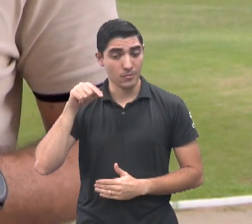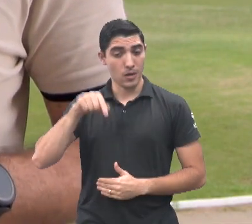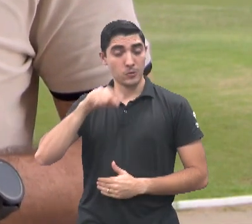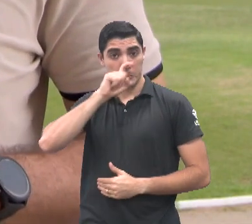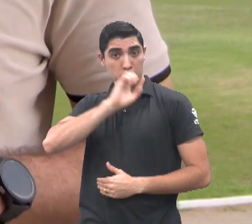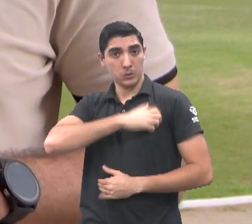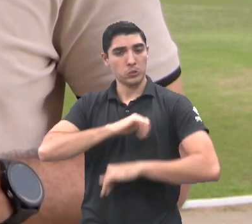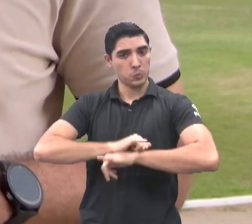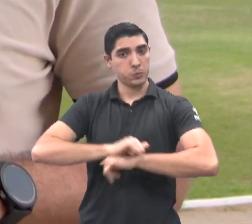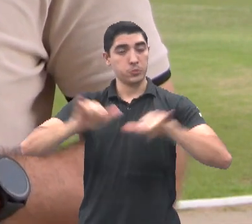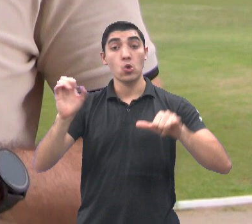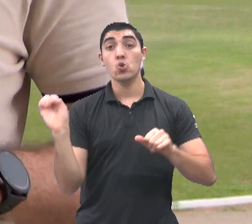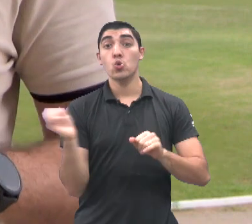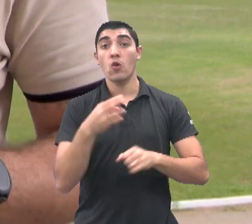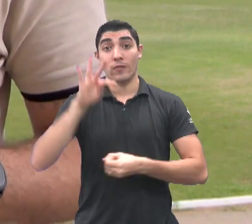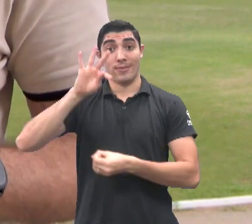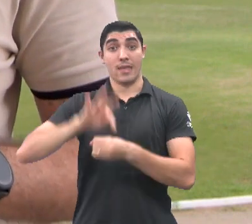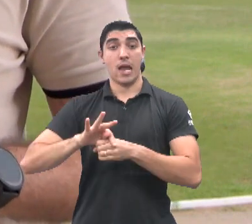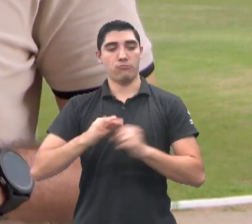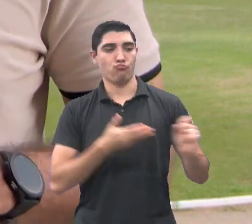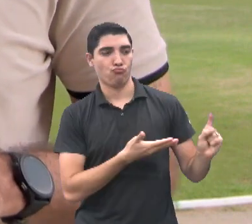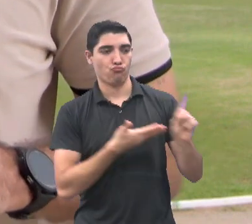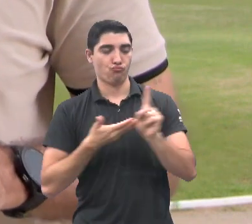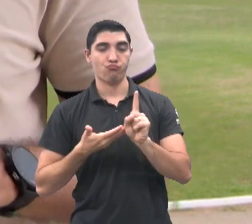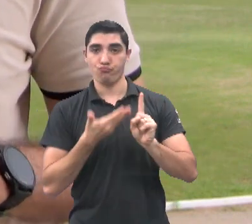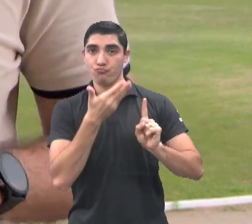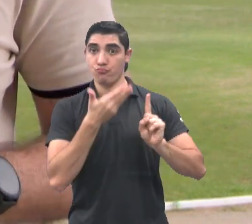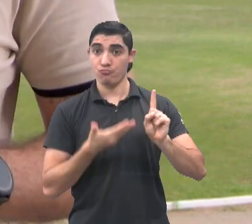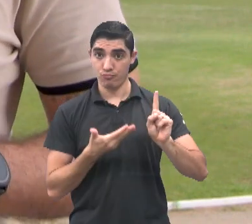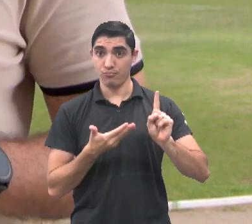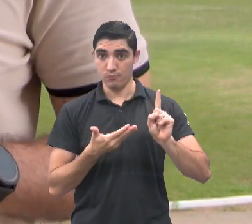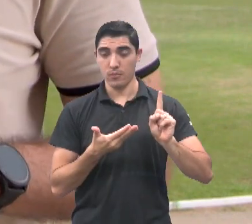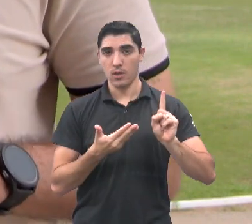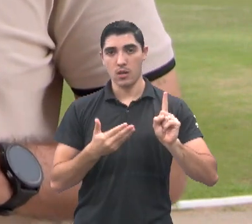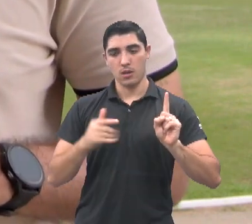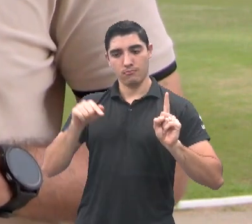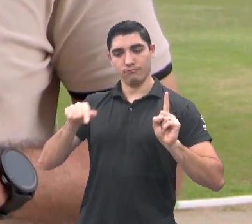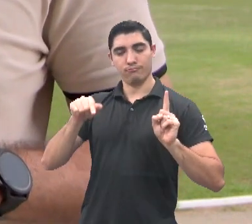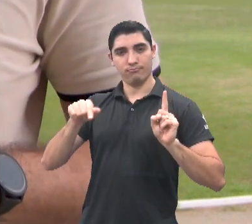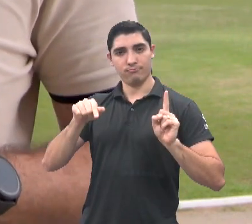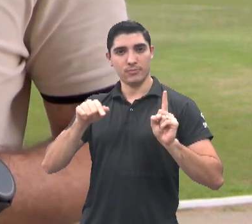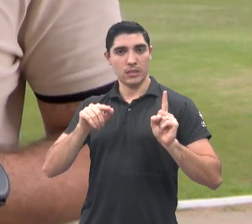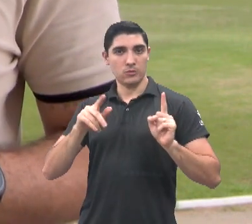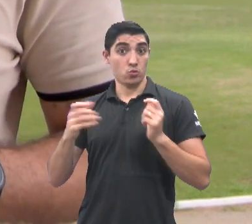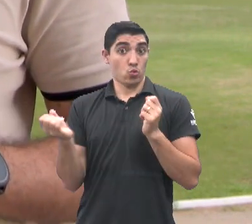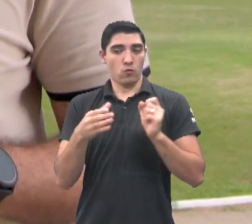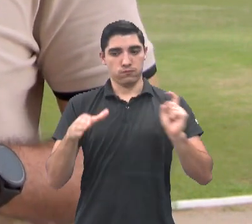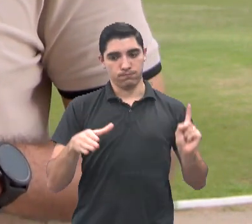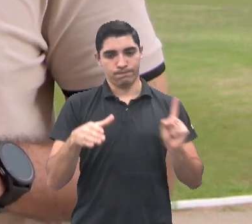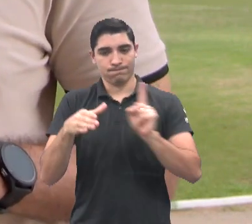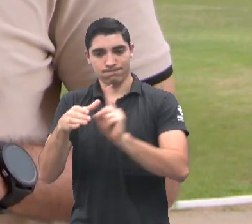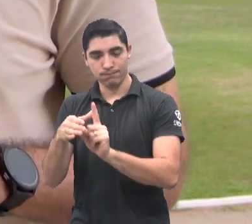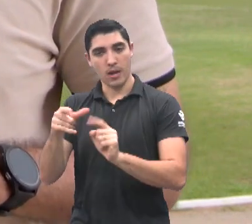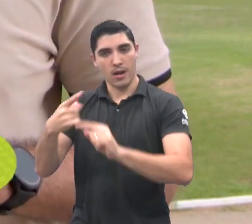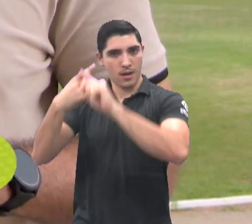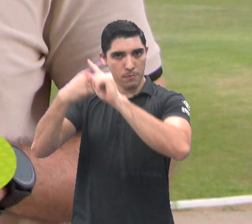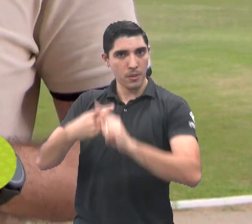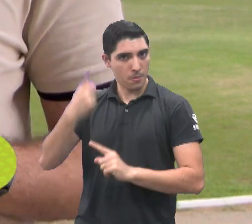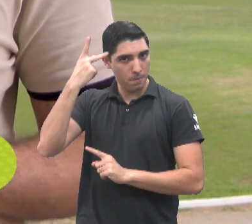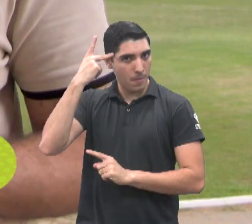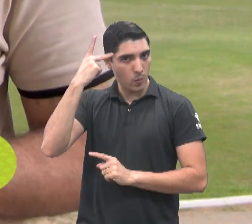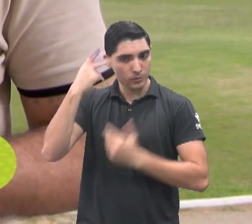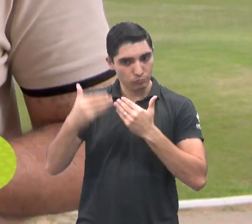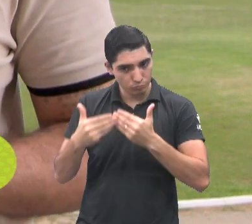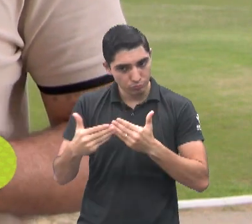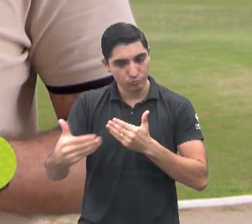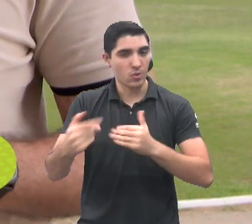aqui que vai estar à beira do campo para comandar o time no decorrer do Campeonato Paulista da Série A2. Até a gente já